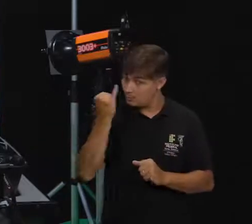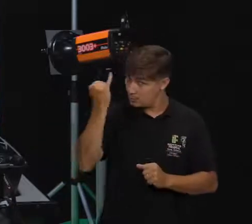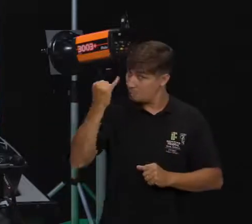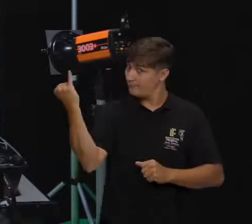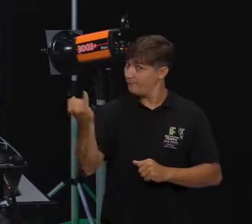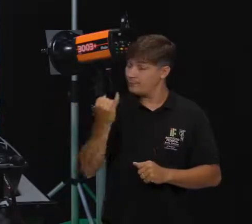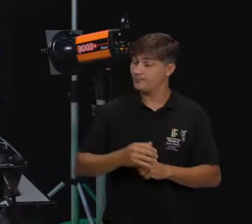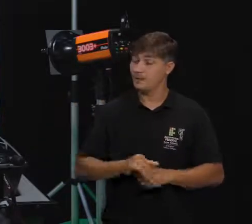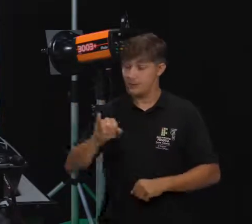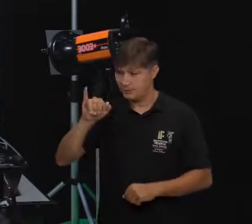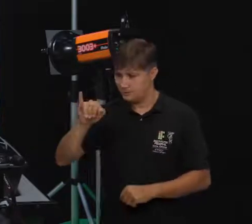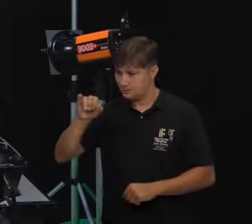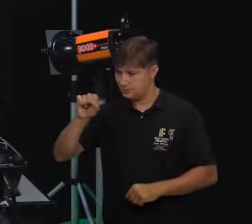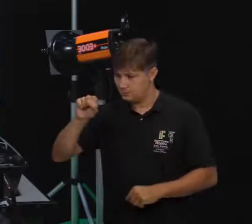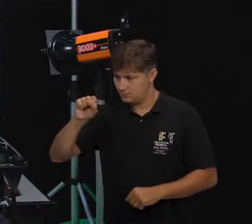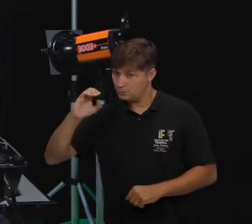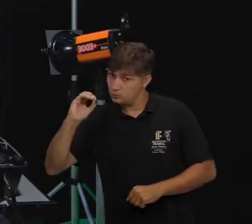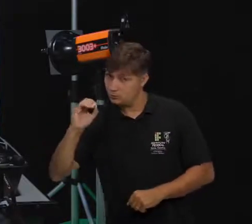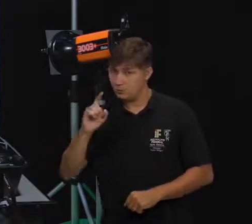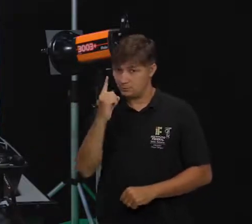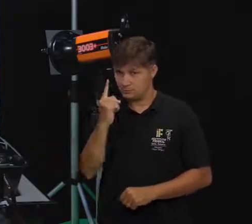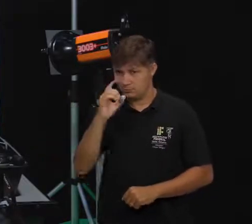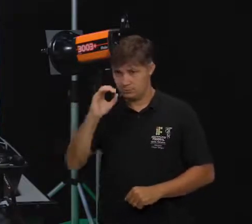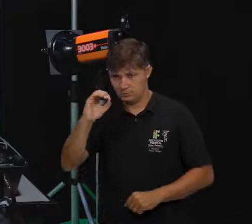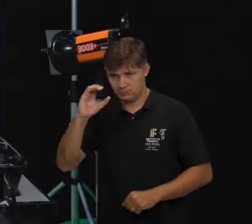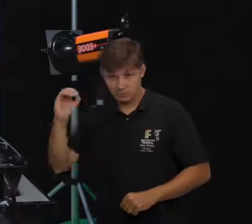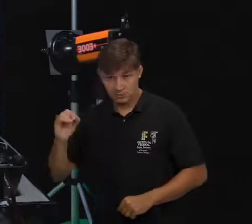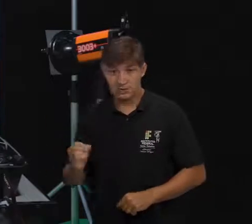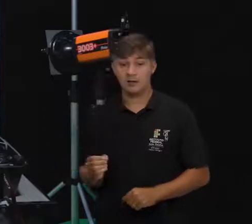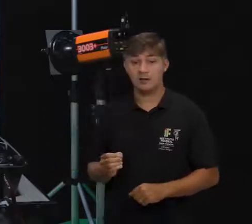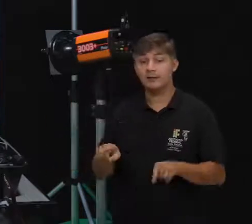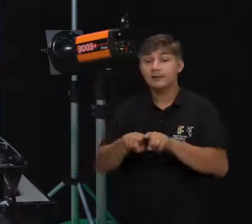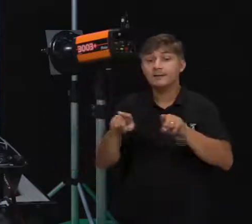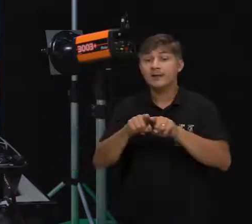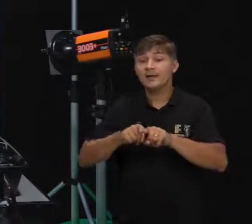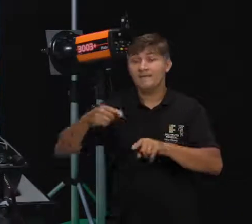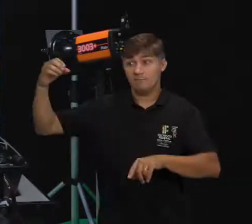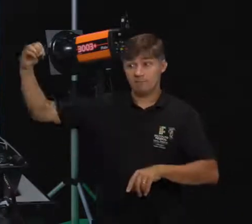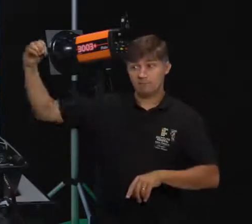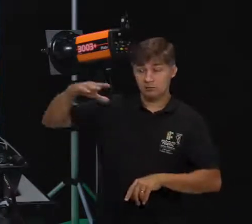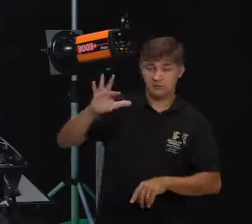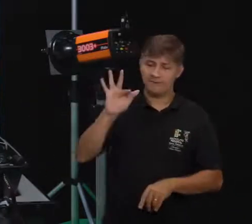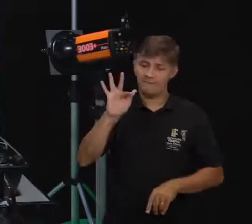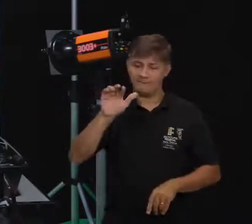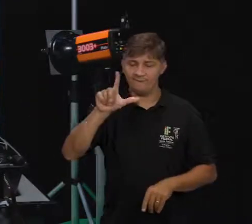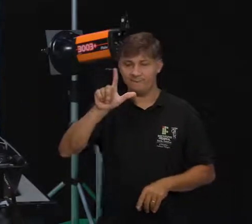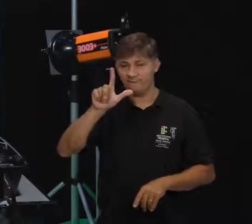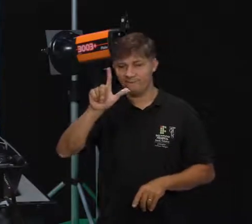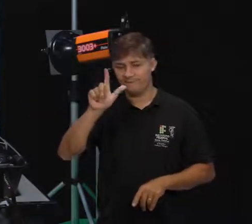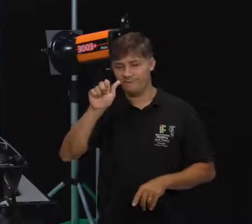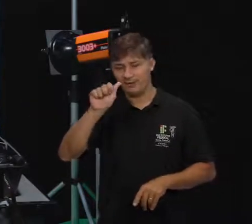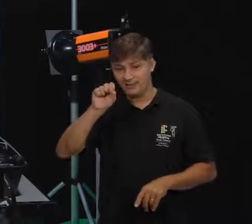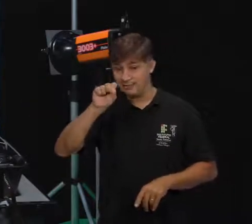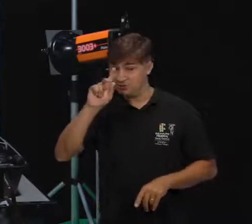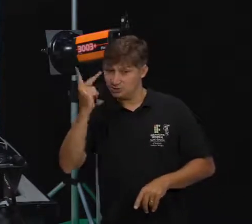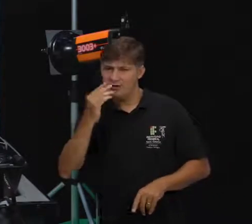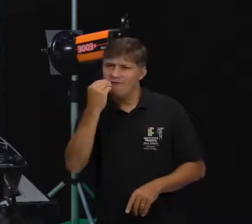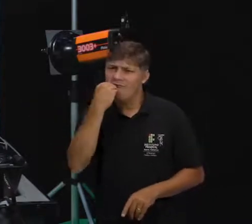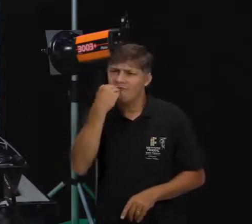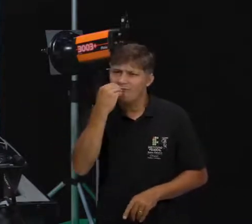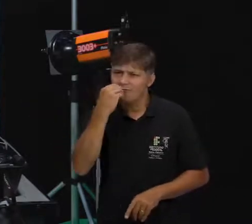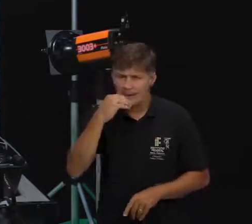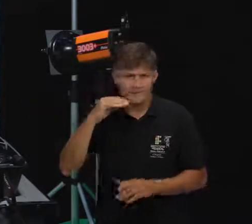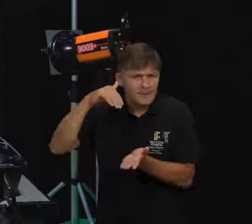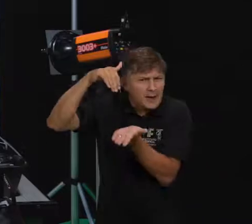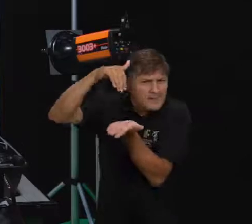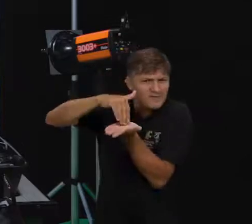bem importante de falar. O ISO continua 100, a potência do fotômetro, a potência do flash, desculpa, continua na mais